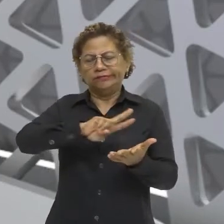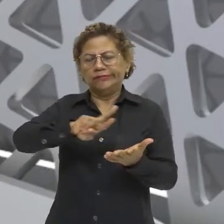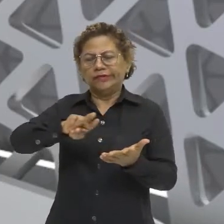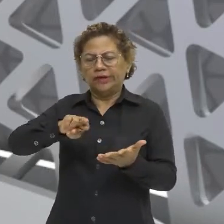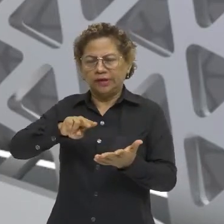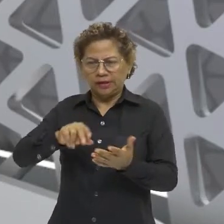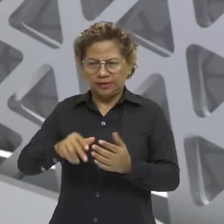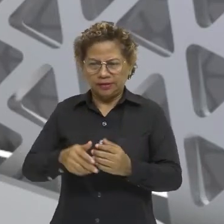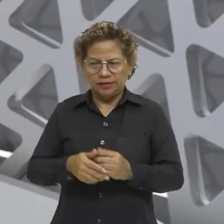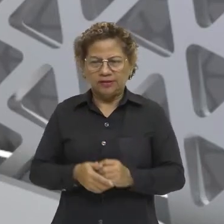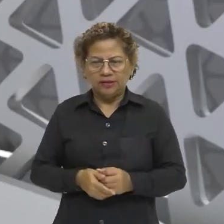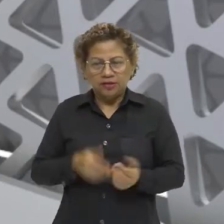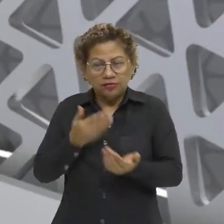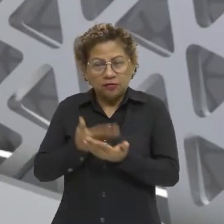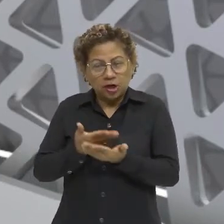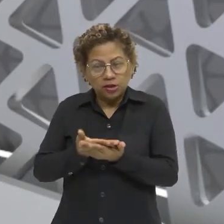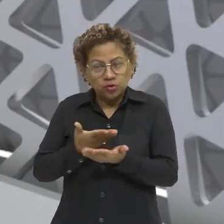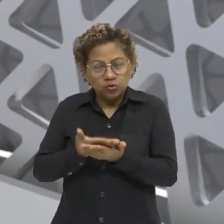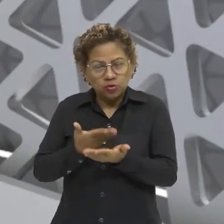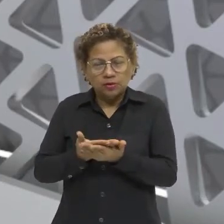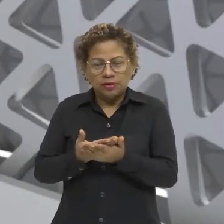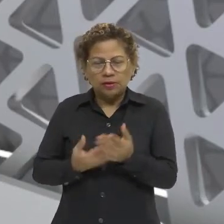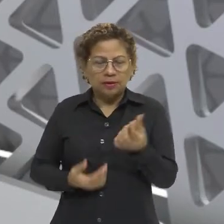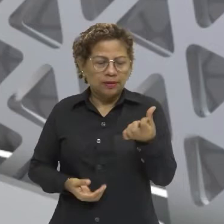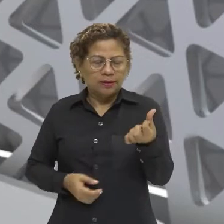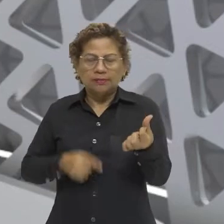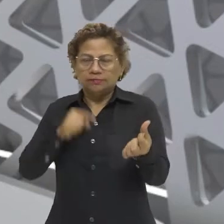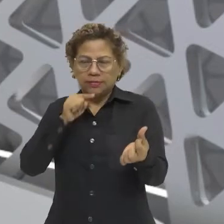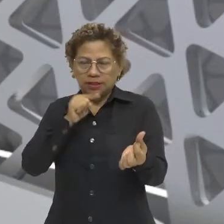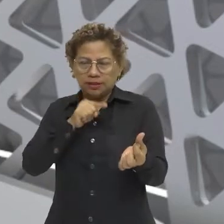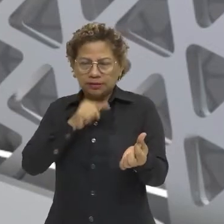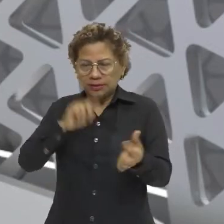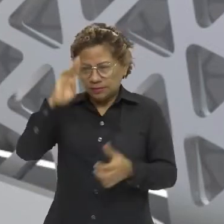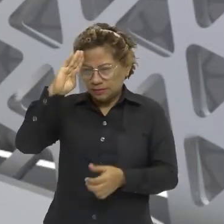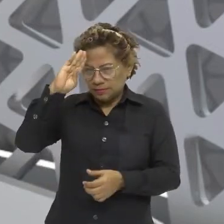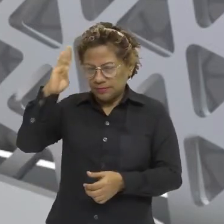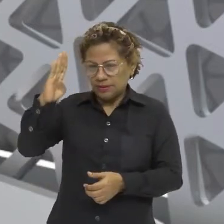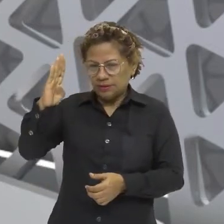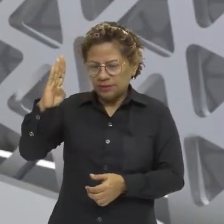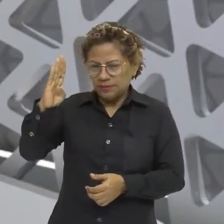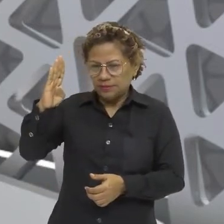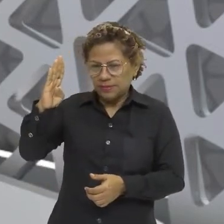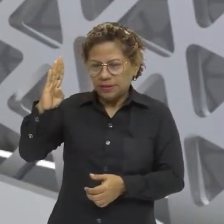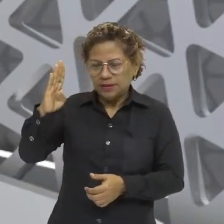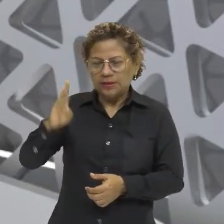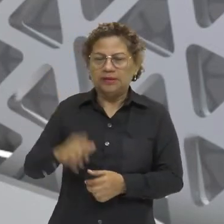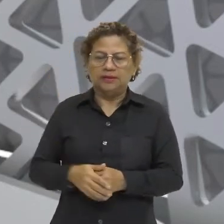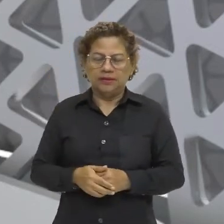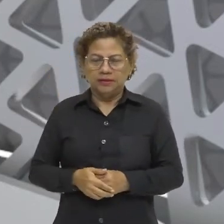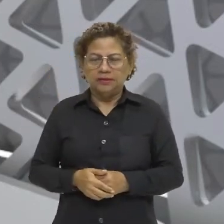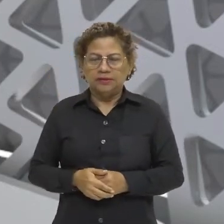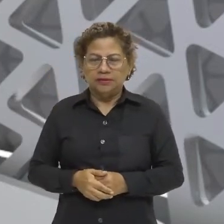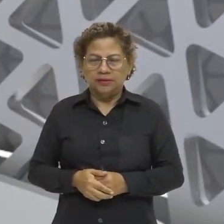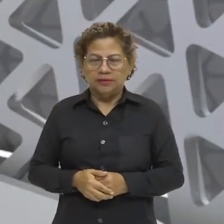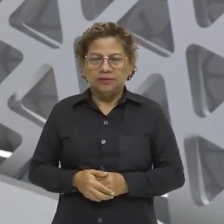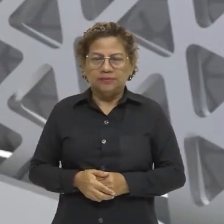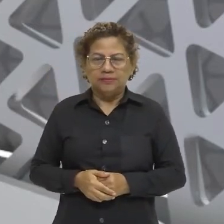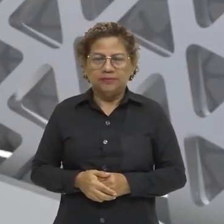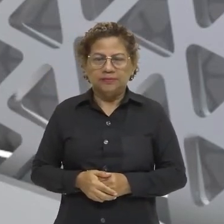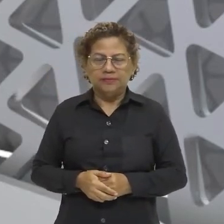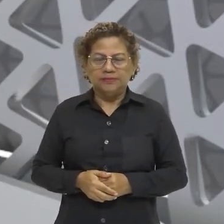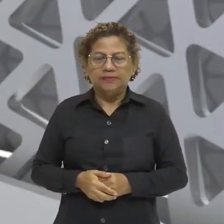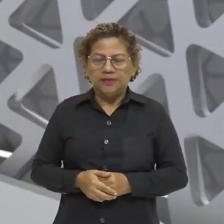funções, né? Então a gente vai estudar as 6 principais, né, que estão envolvidas aí nesse processo, né,